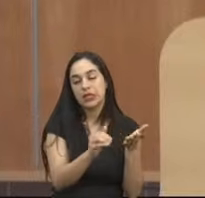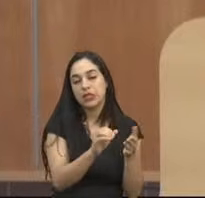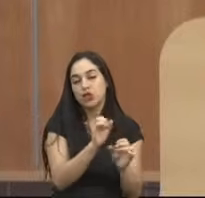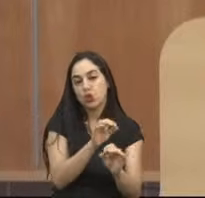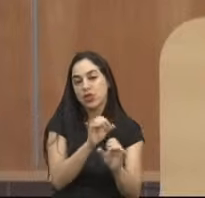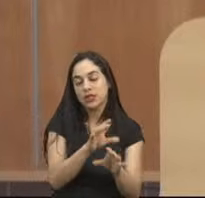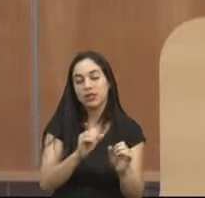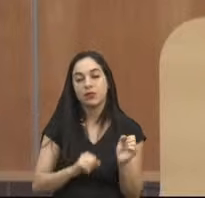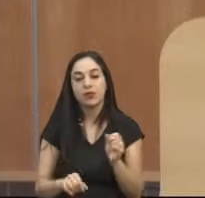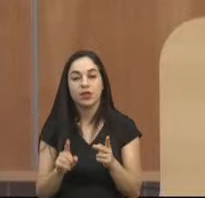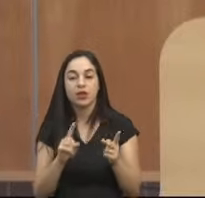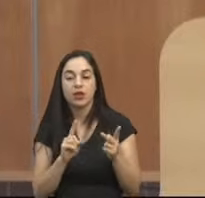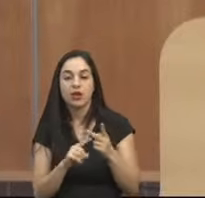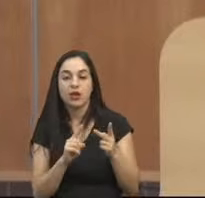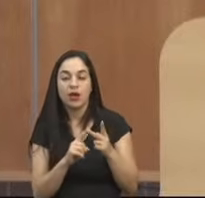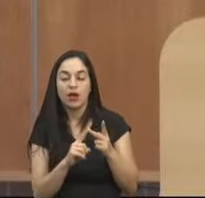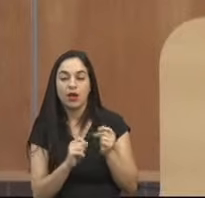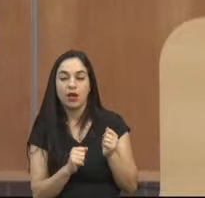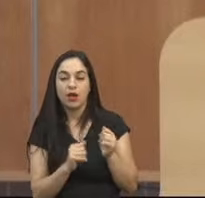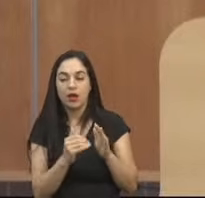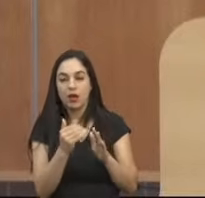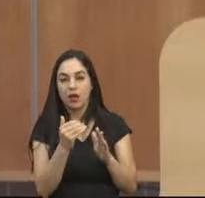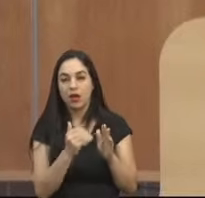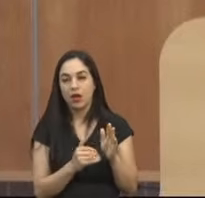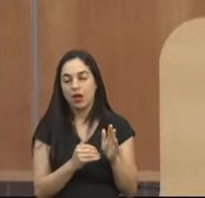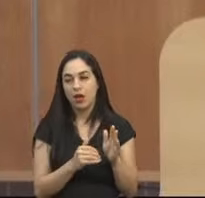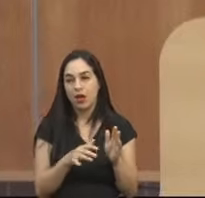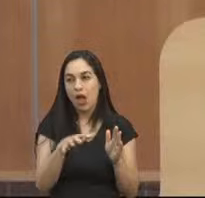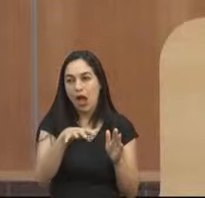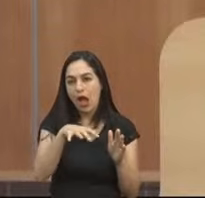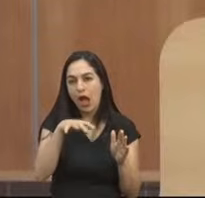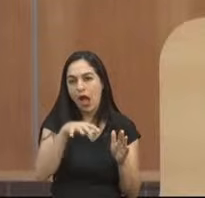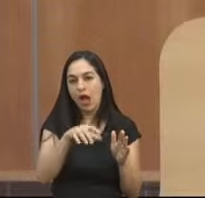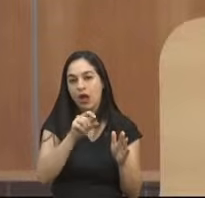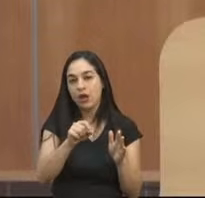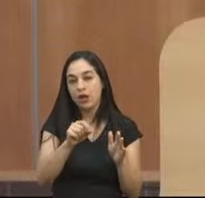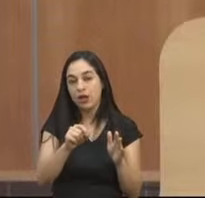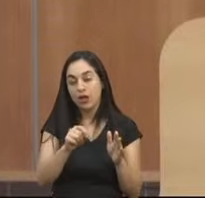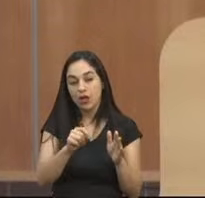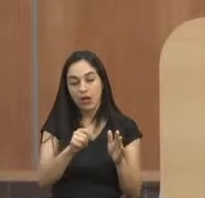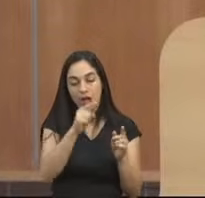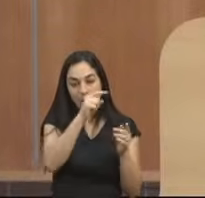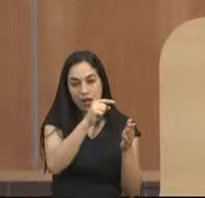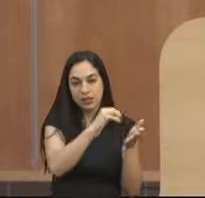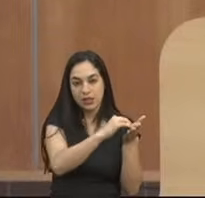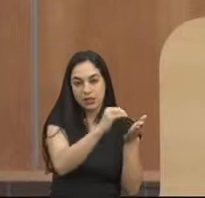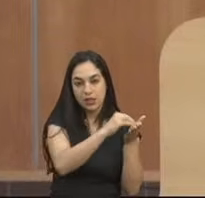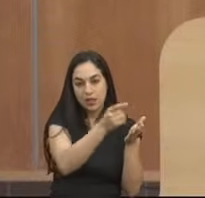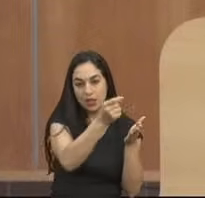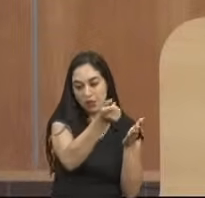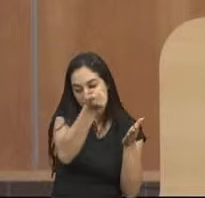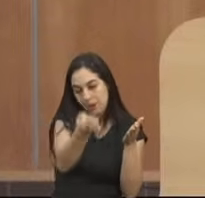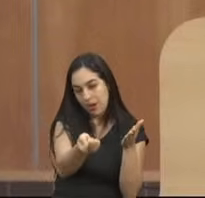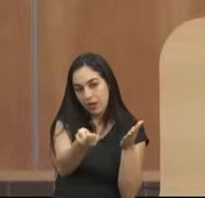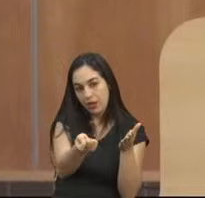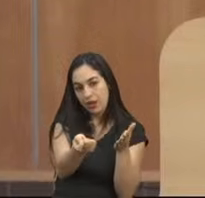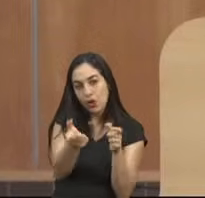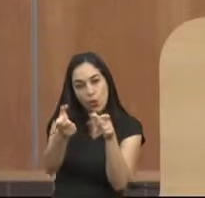e a subfunção, que seria mais ou menos a área em que você vai alocar esse gasto. Então, dentro da Secretaria de Educação seria, por exemplo,